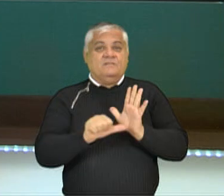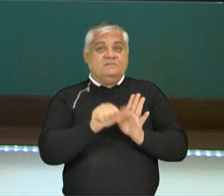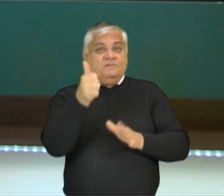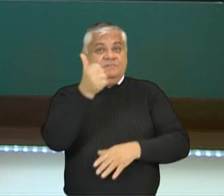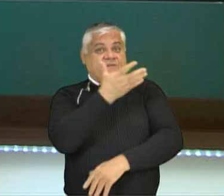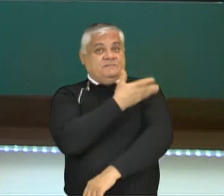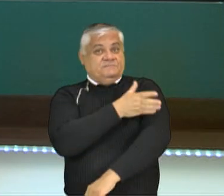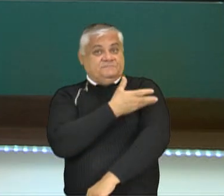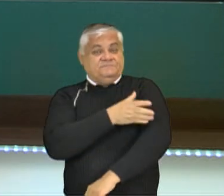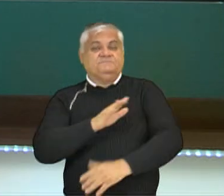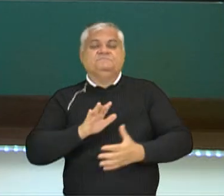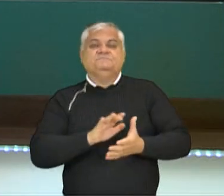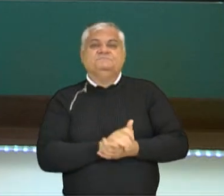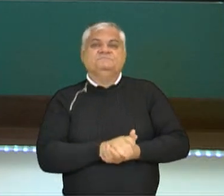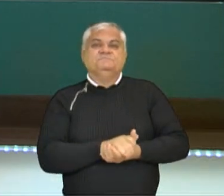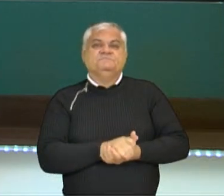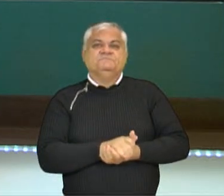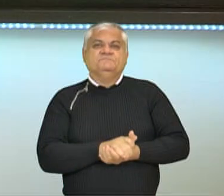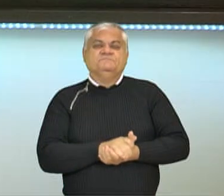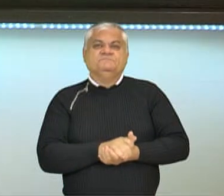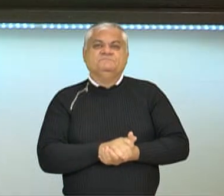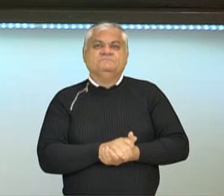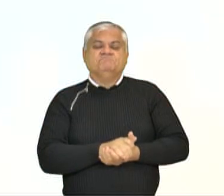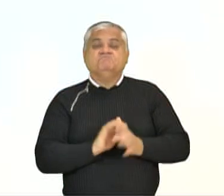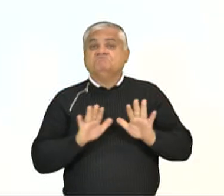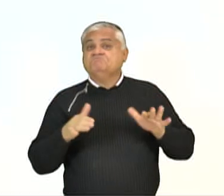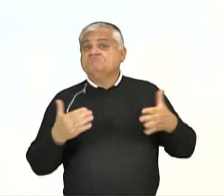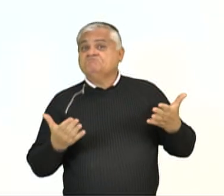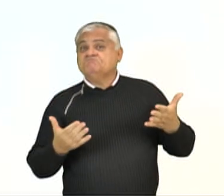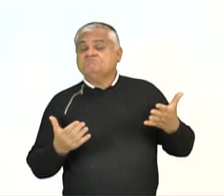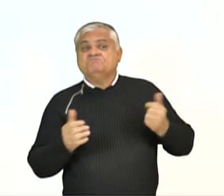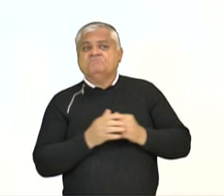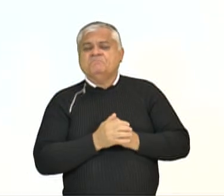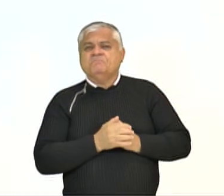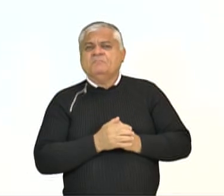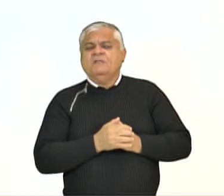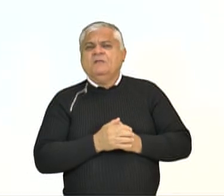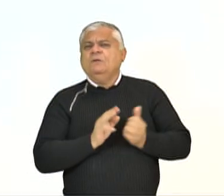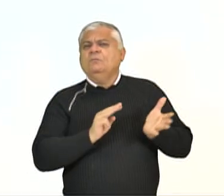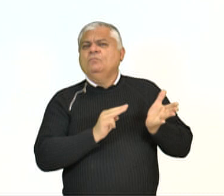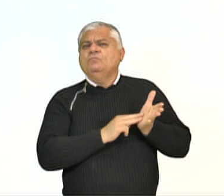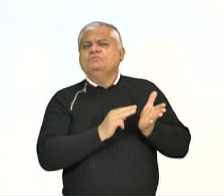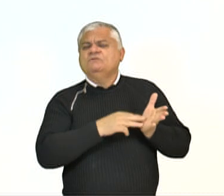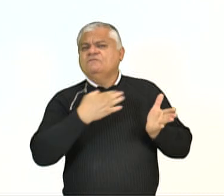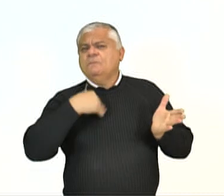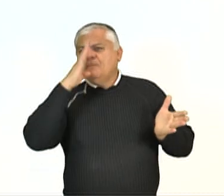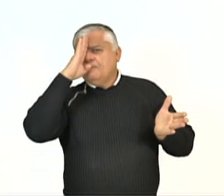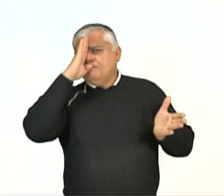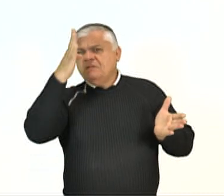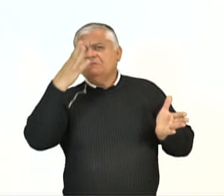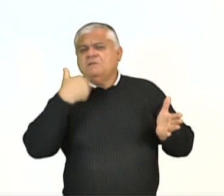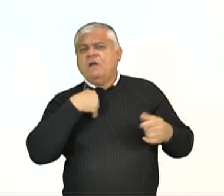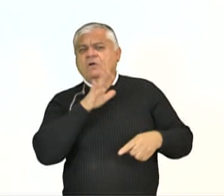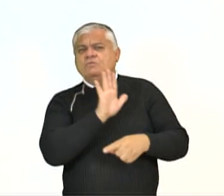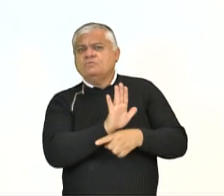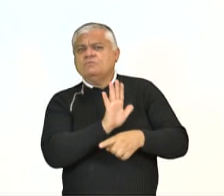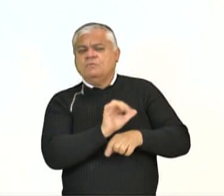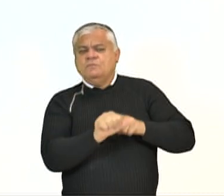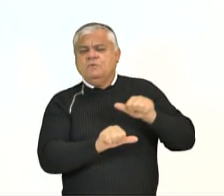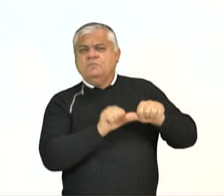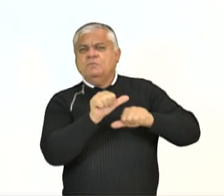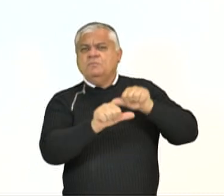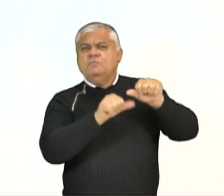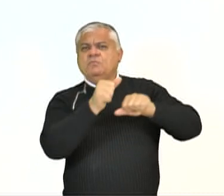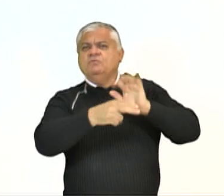primeiro exercício. Quais os principais motivos que contribuíram para as principais mudanças